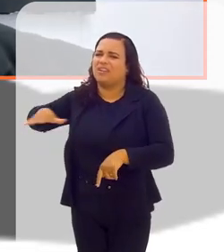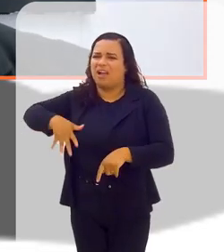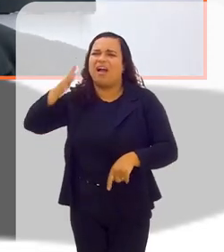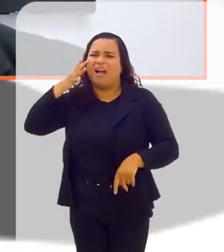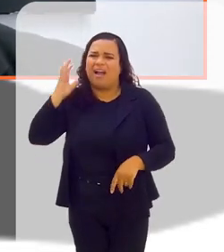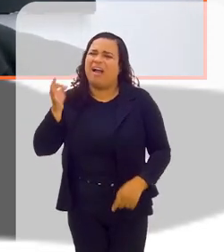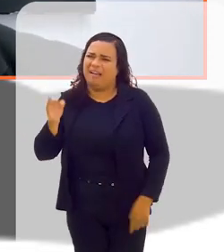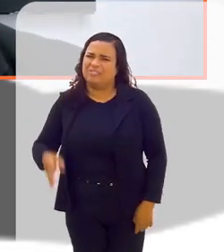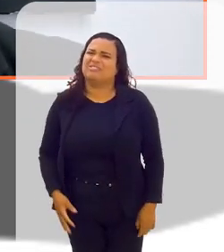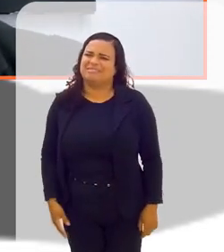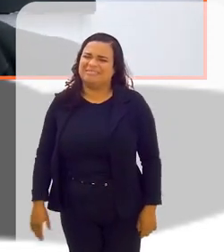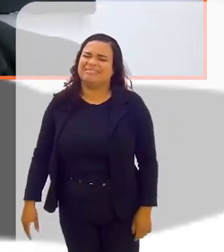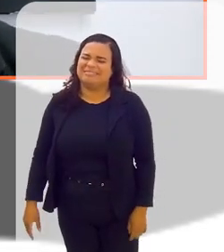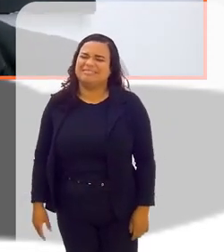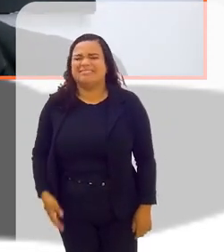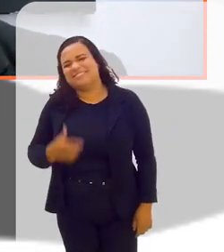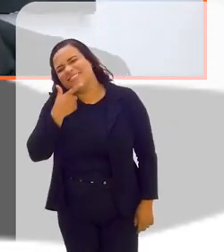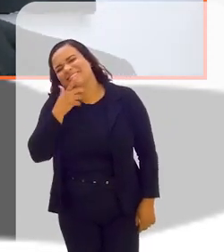continuado na indústria? agora